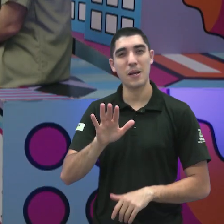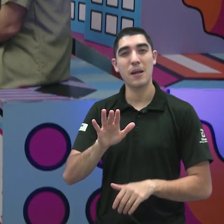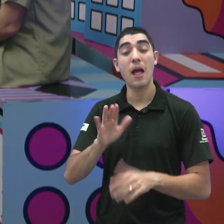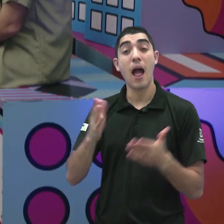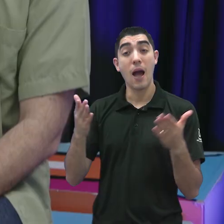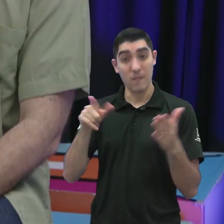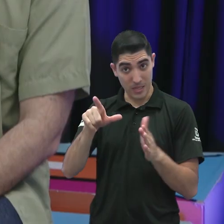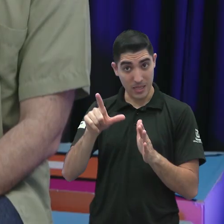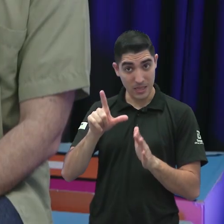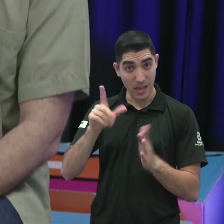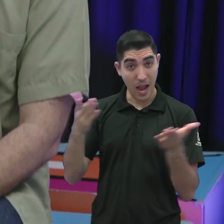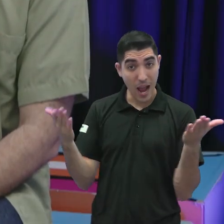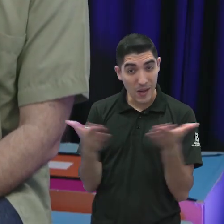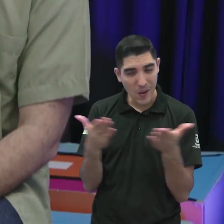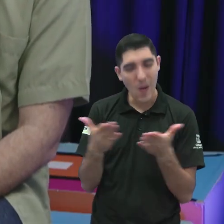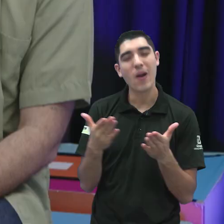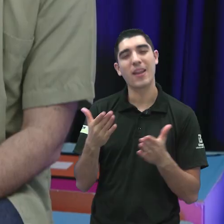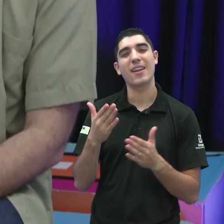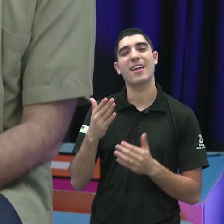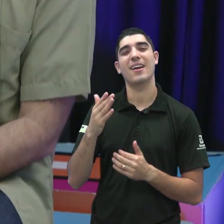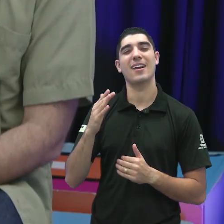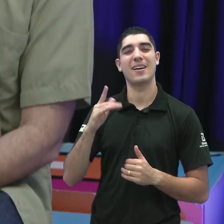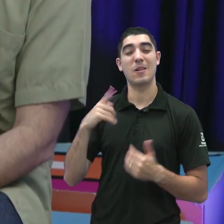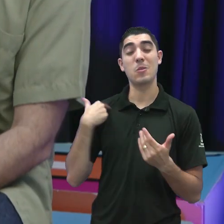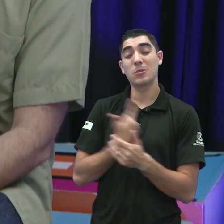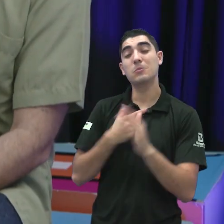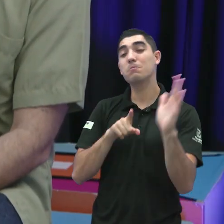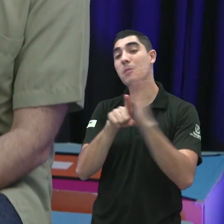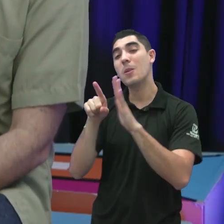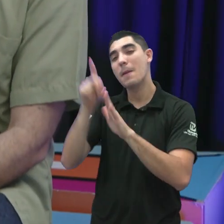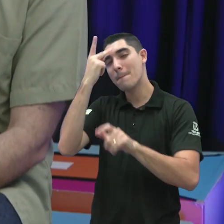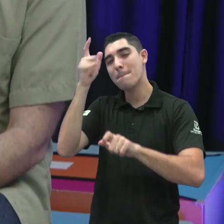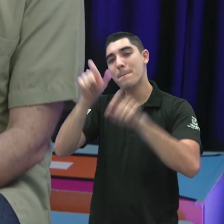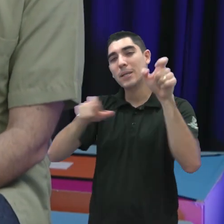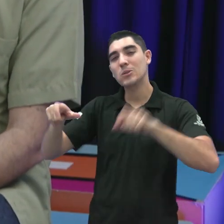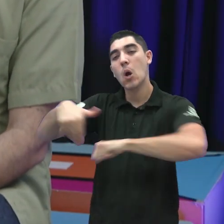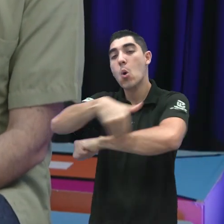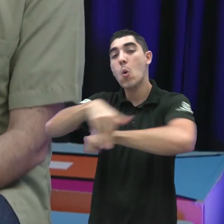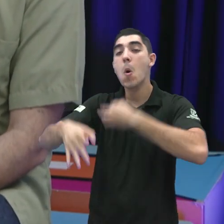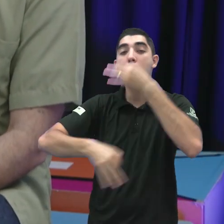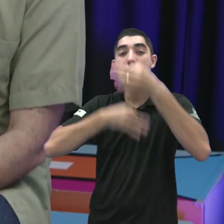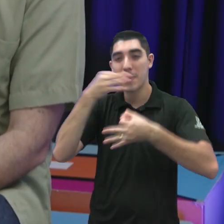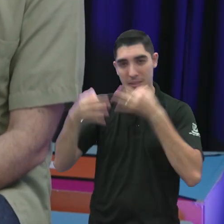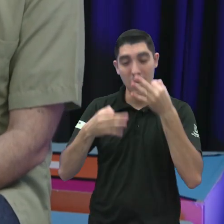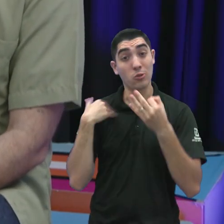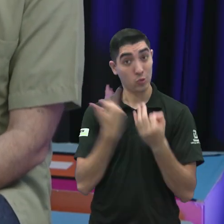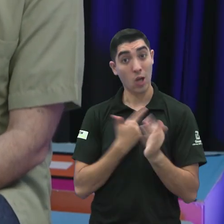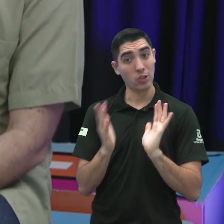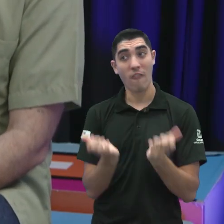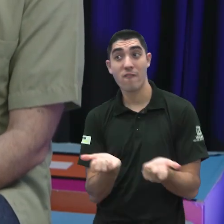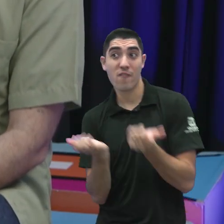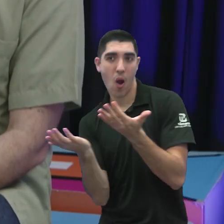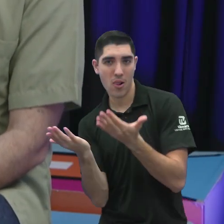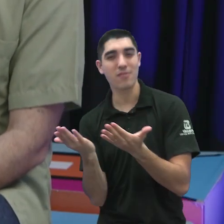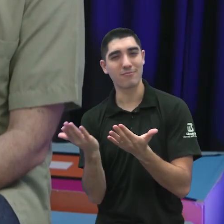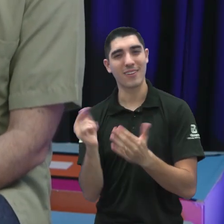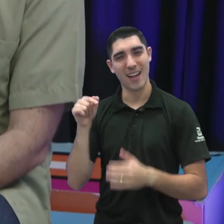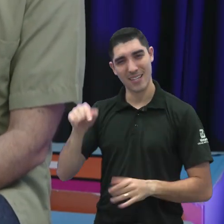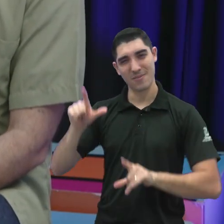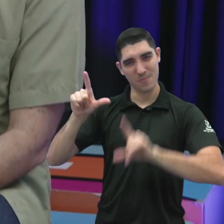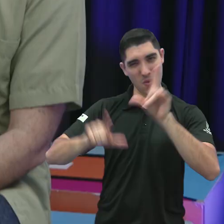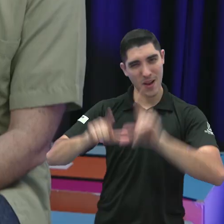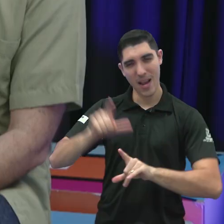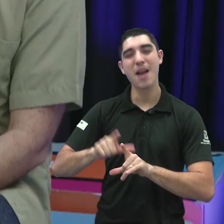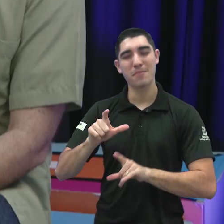já. A gente vai ouvir o pessoal lá de fora, na rua, né? A gente tá ansioso para saber um pouquinho da opinião delas. Então, a gente foi para fora do